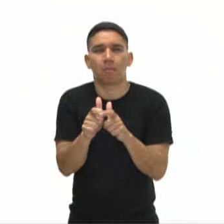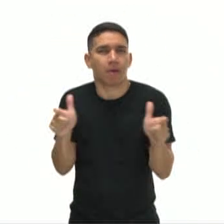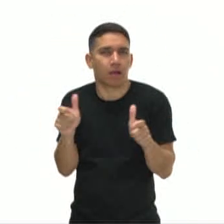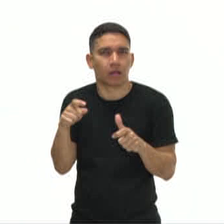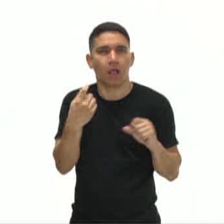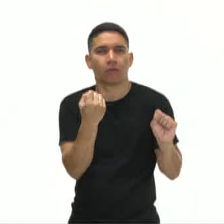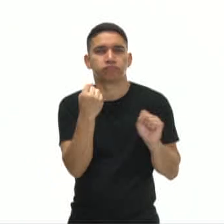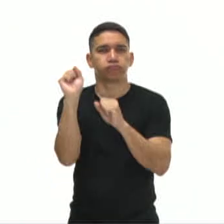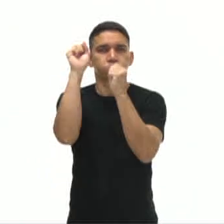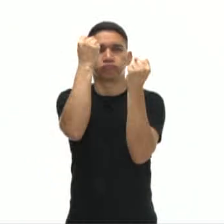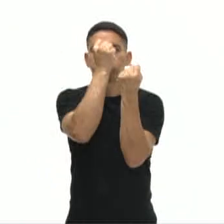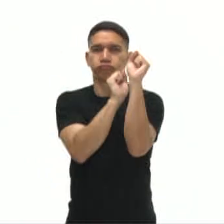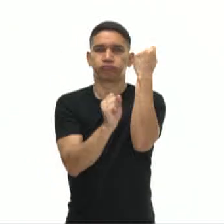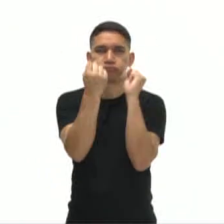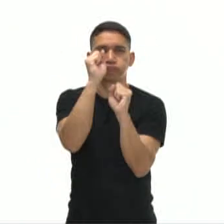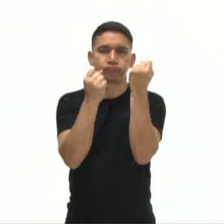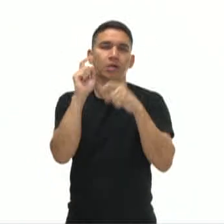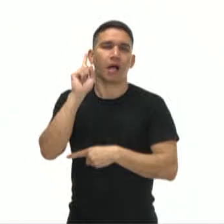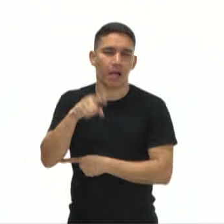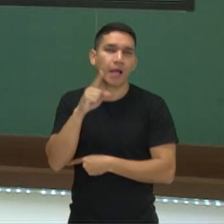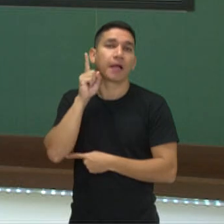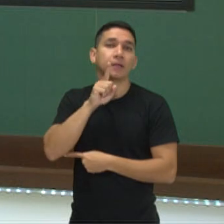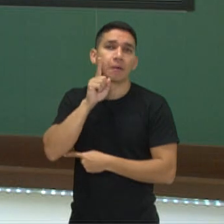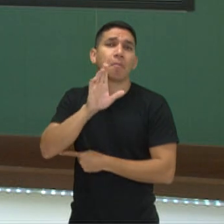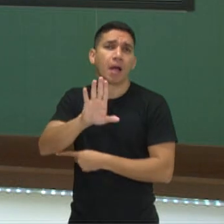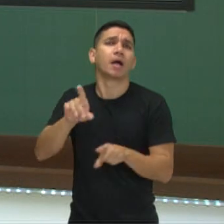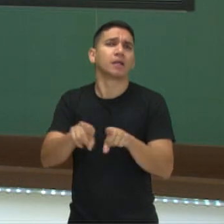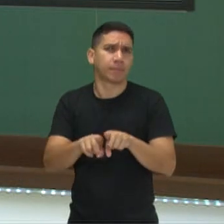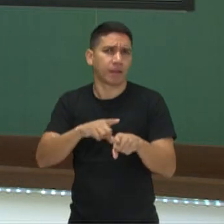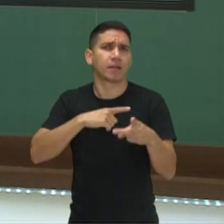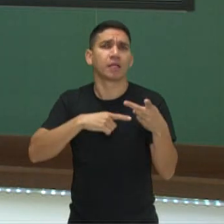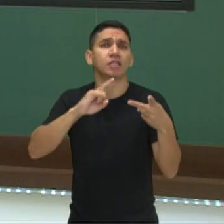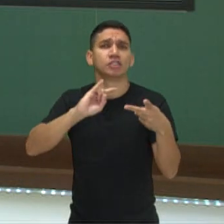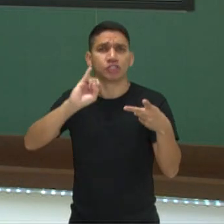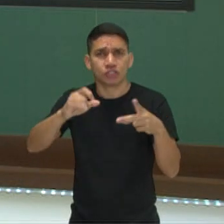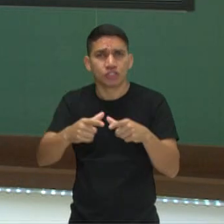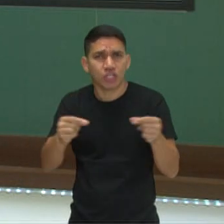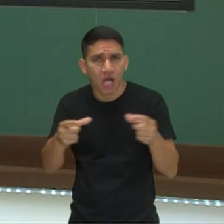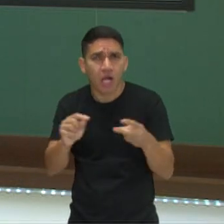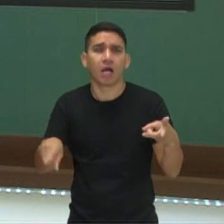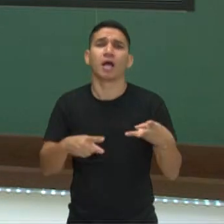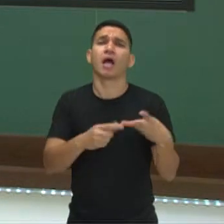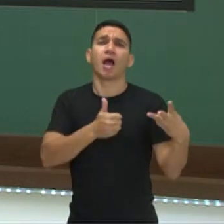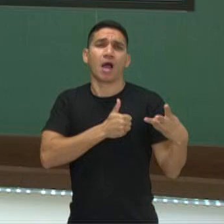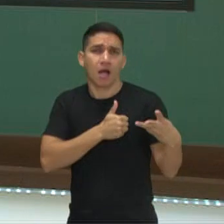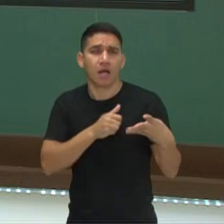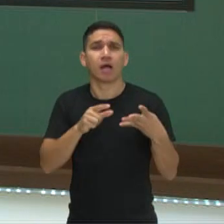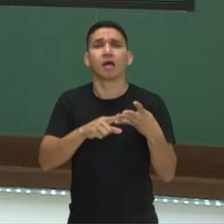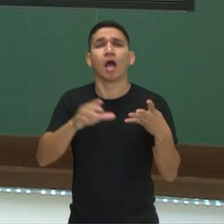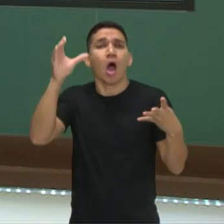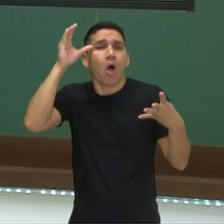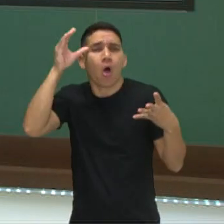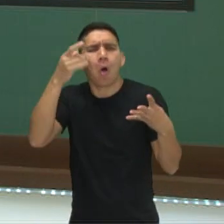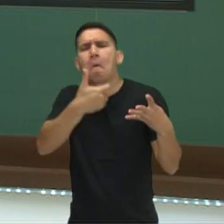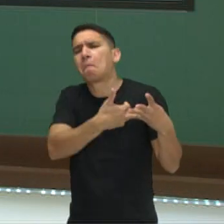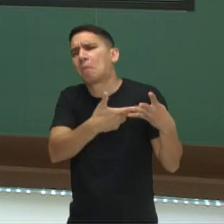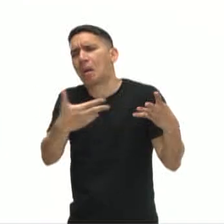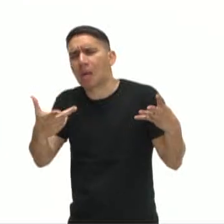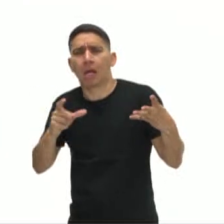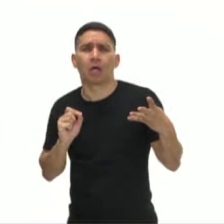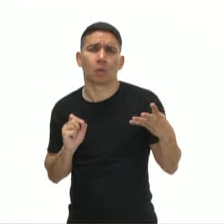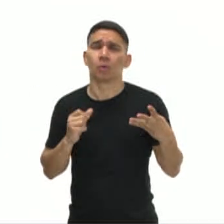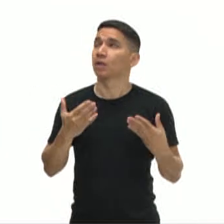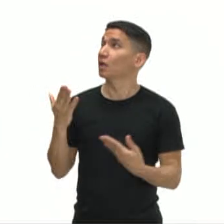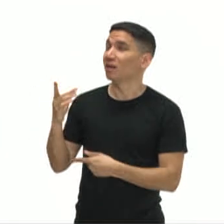indústrias são norte-americanas, mas também tem japonesas, tem indústrias canadenses, tem coreanas, dentre outras.